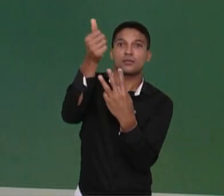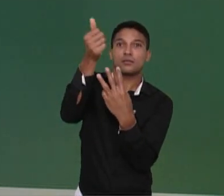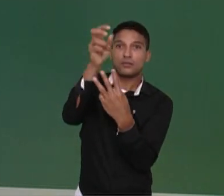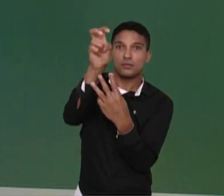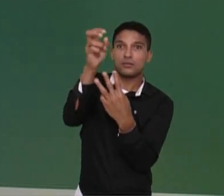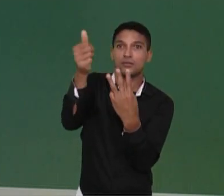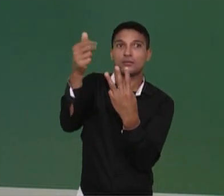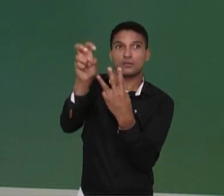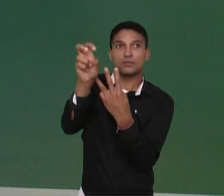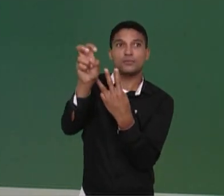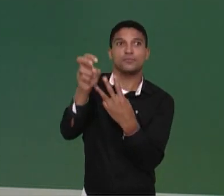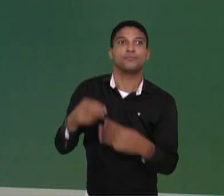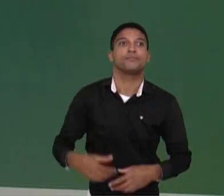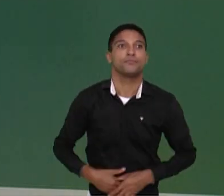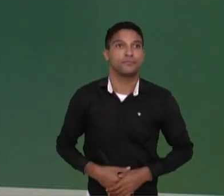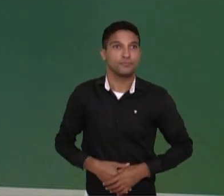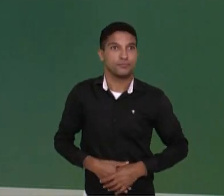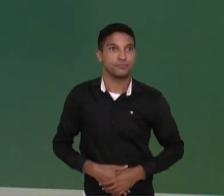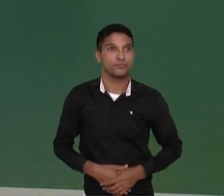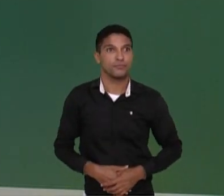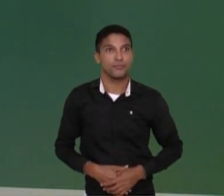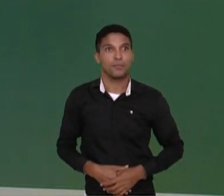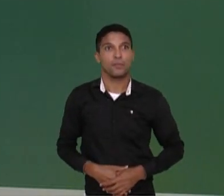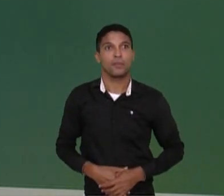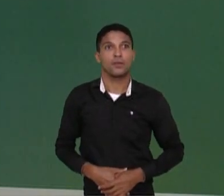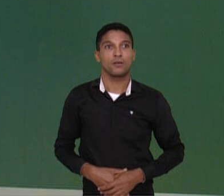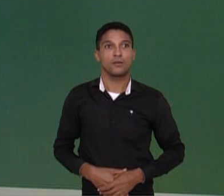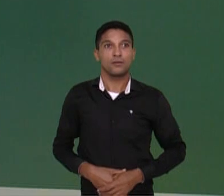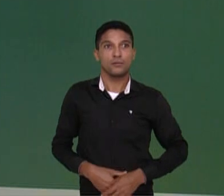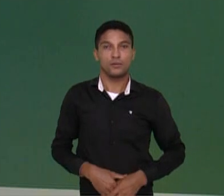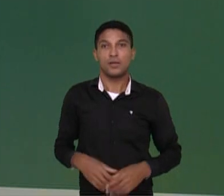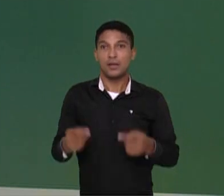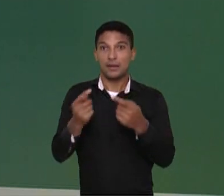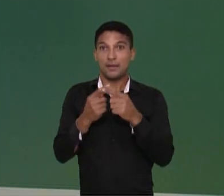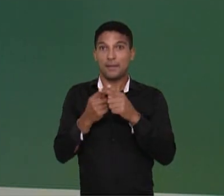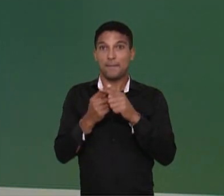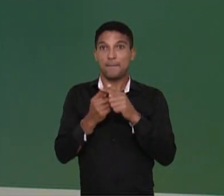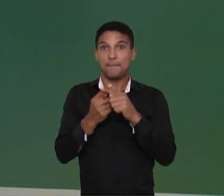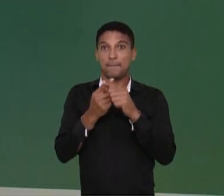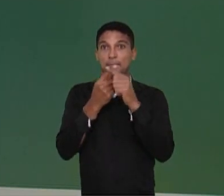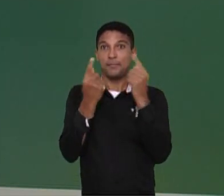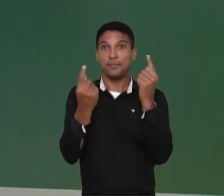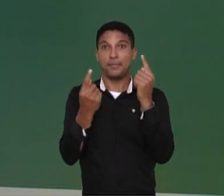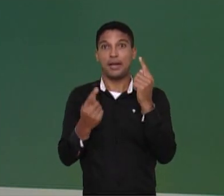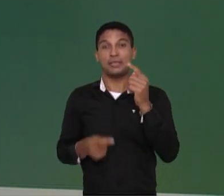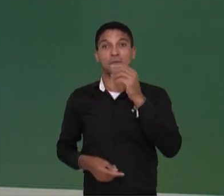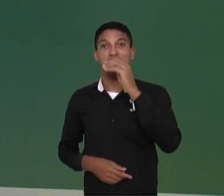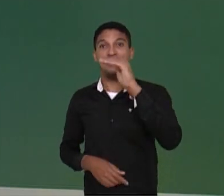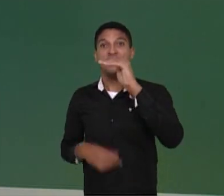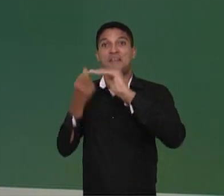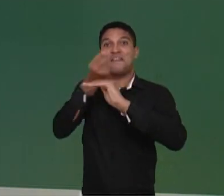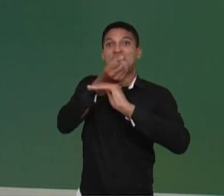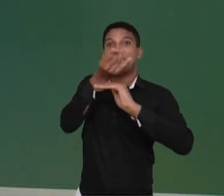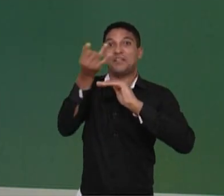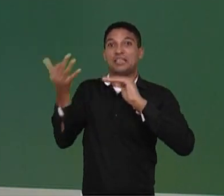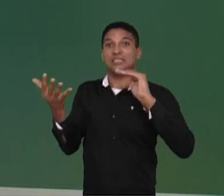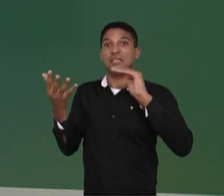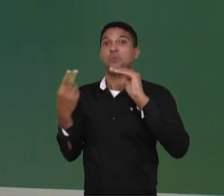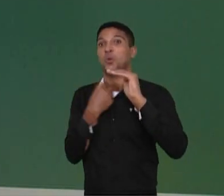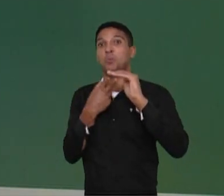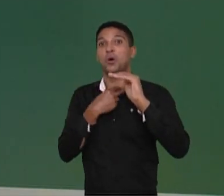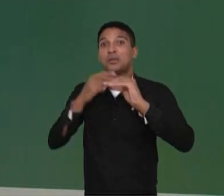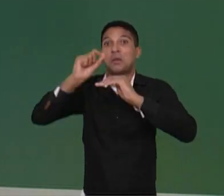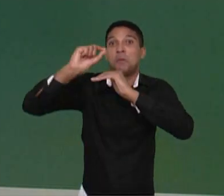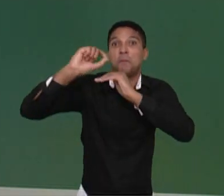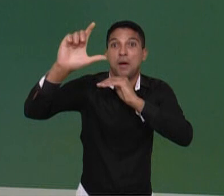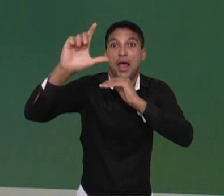que uma fração, eu não posso ter o inteiro dividido em partes diferentes, tipo, maior para mim, menor para você, não dá